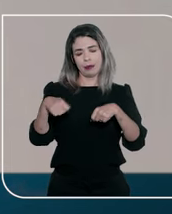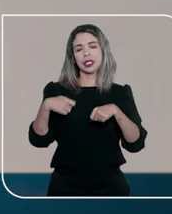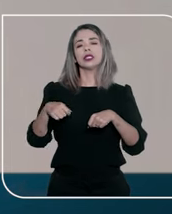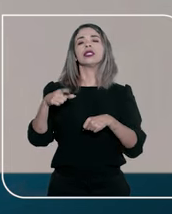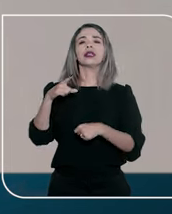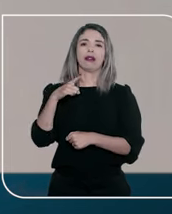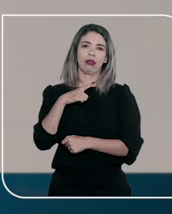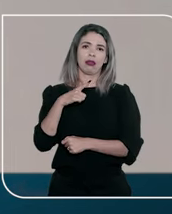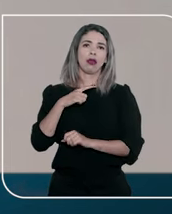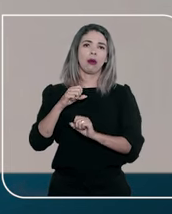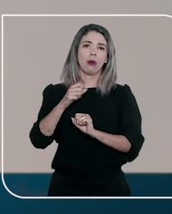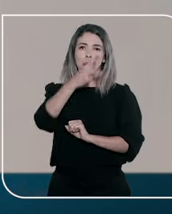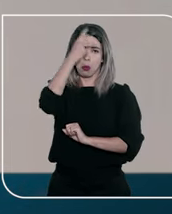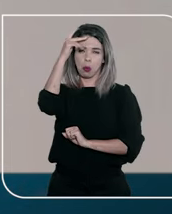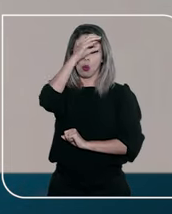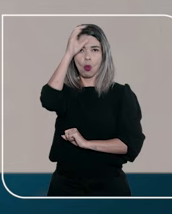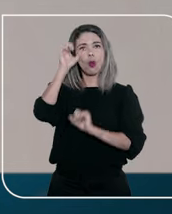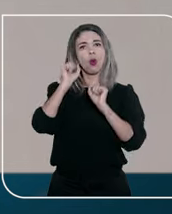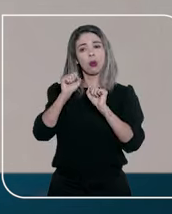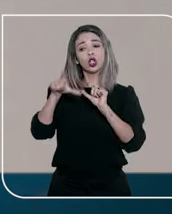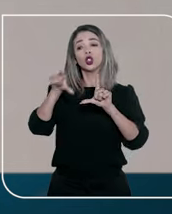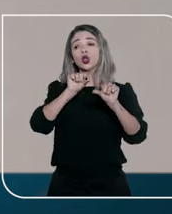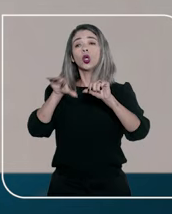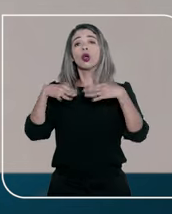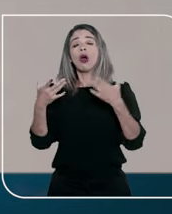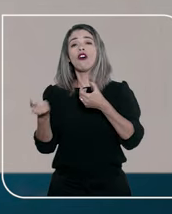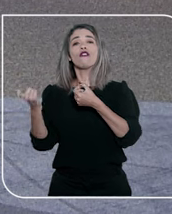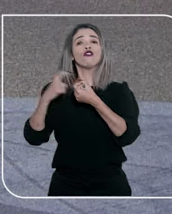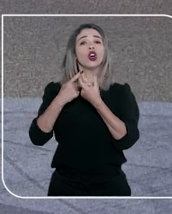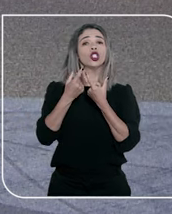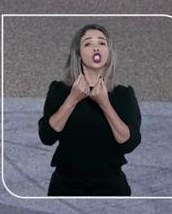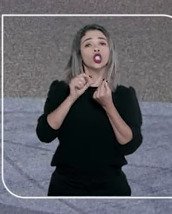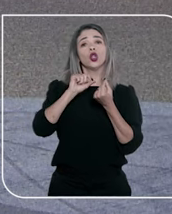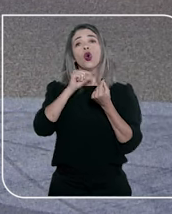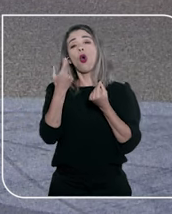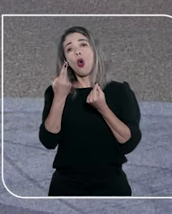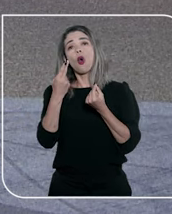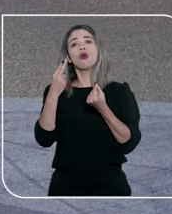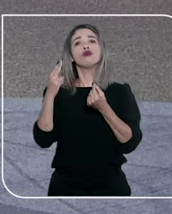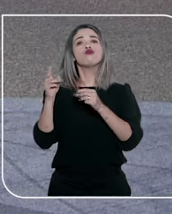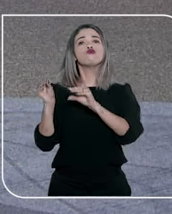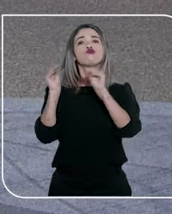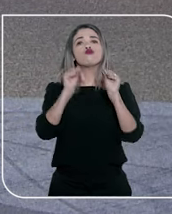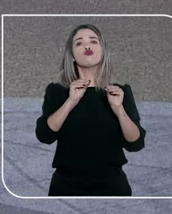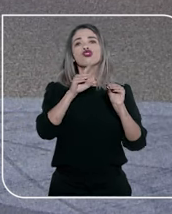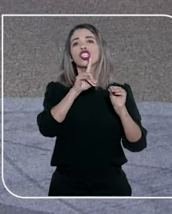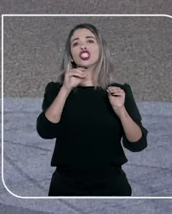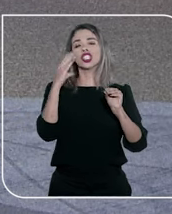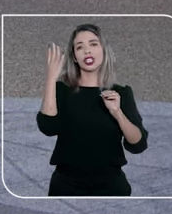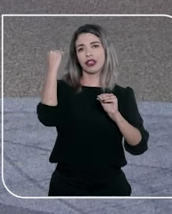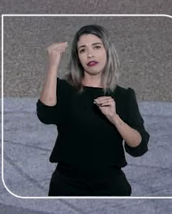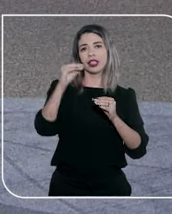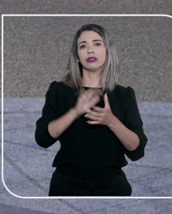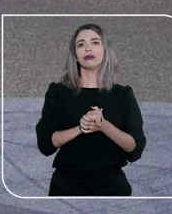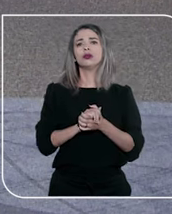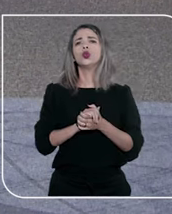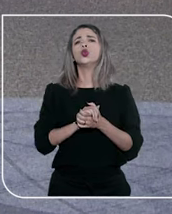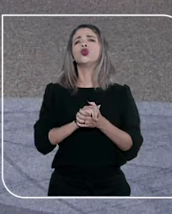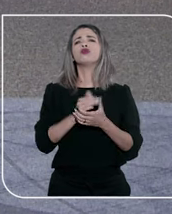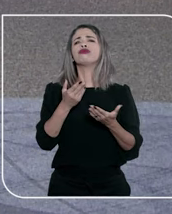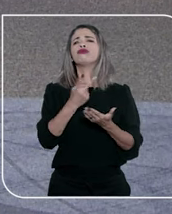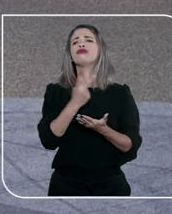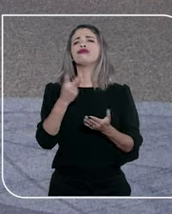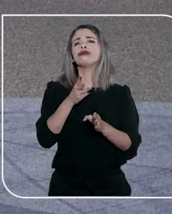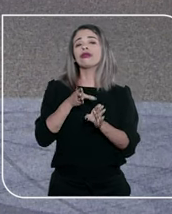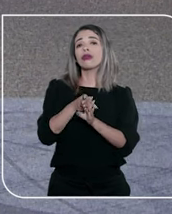o passageiro poderá escolher entre reembolso e reacomodação. E o que ambos aconselhariam para o consumidor que tem qualquer problema